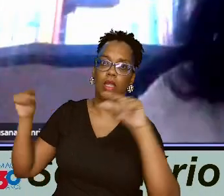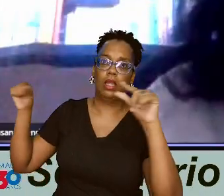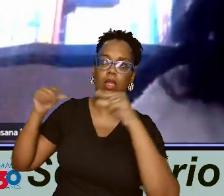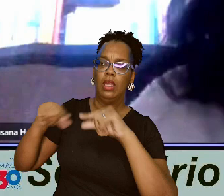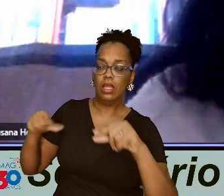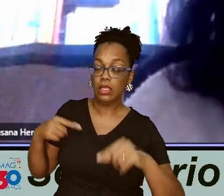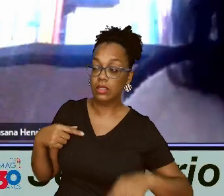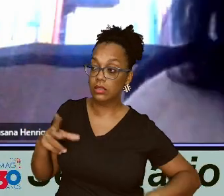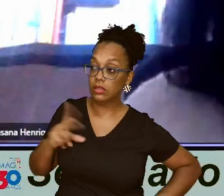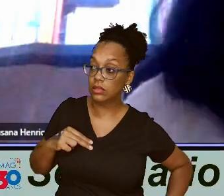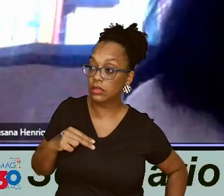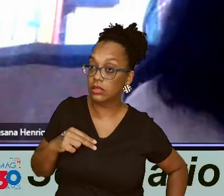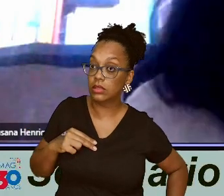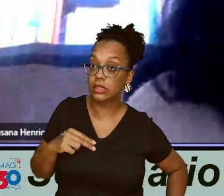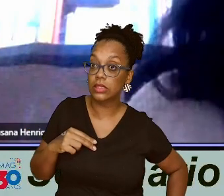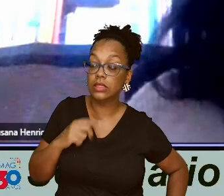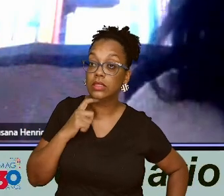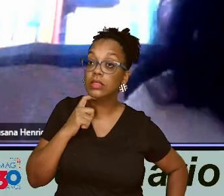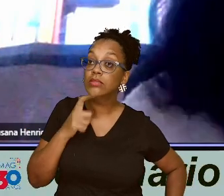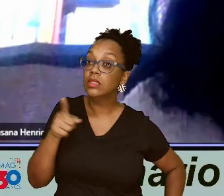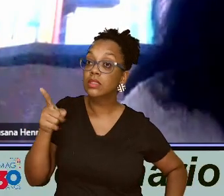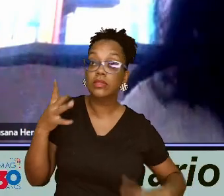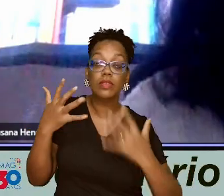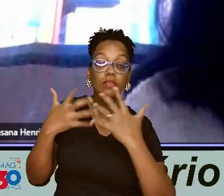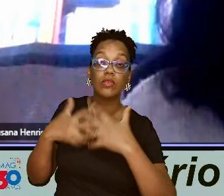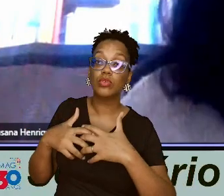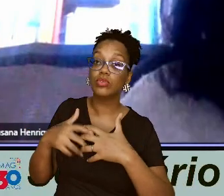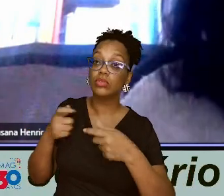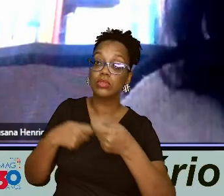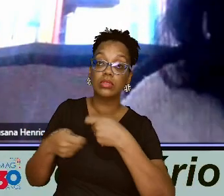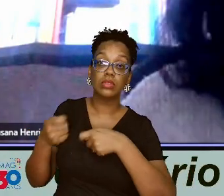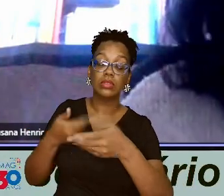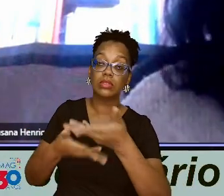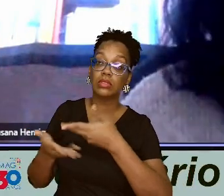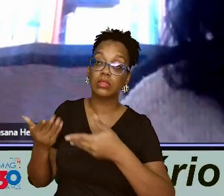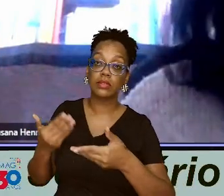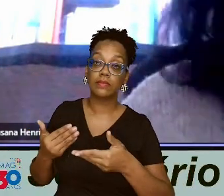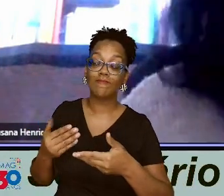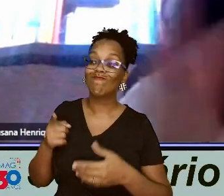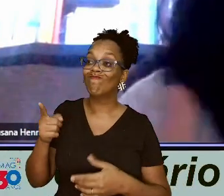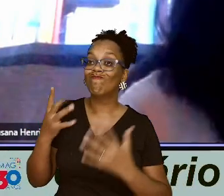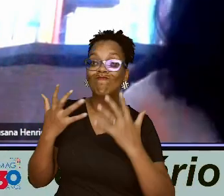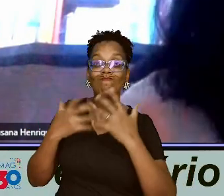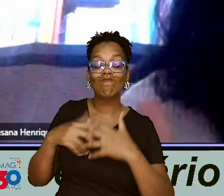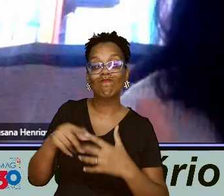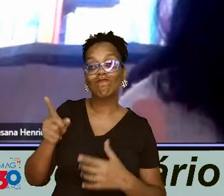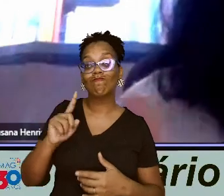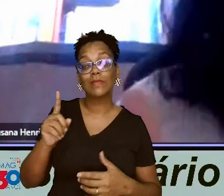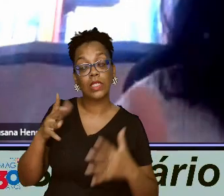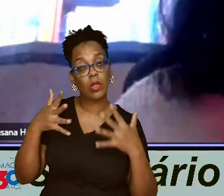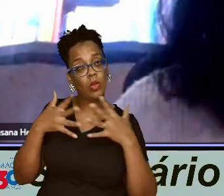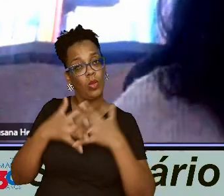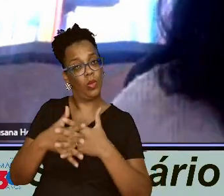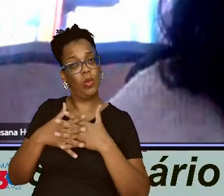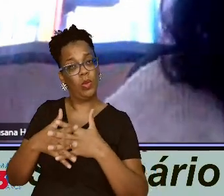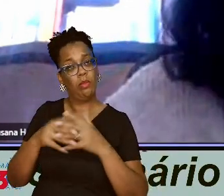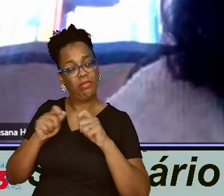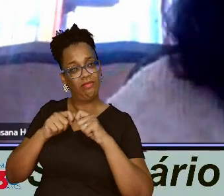gente, isso aqui não vai funcionar para gerir. Não vai funcionar para gerir, porque está muito complicado para fazer isso